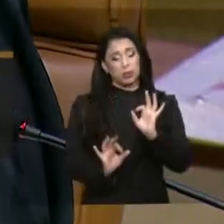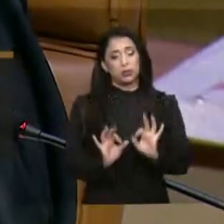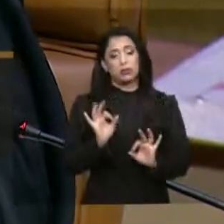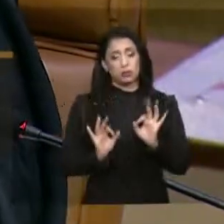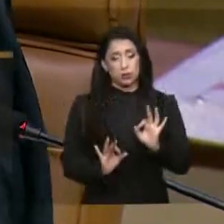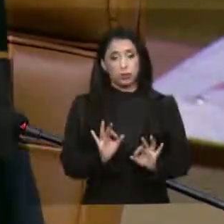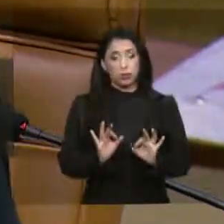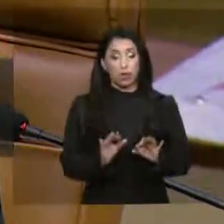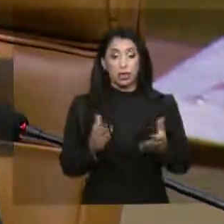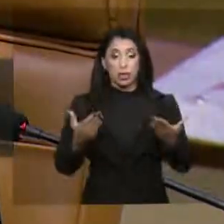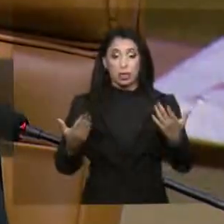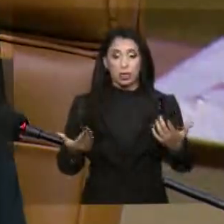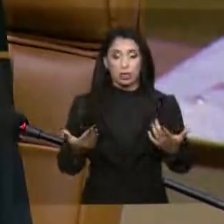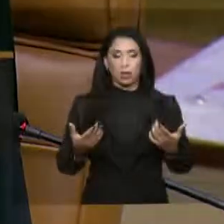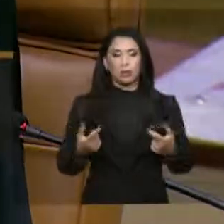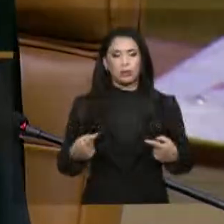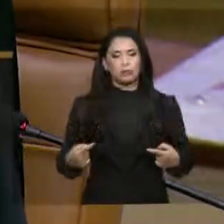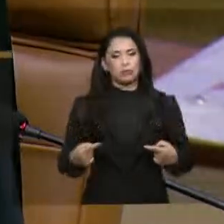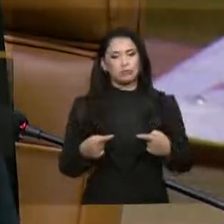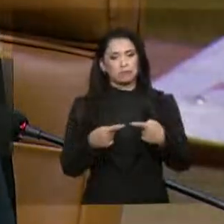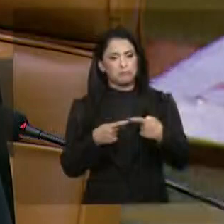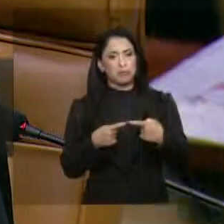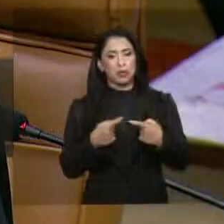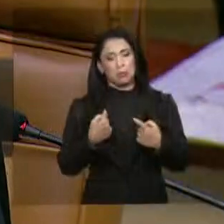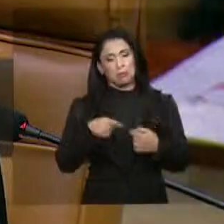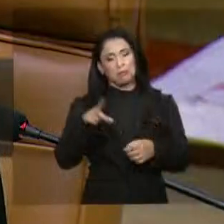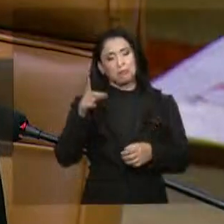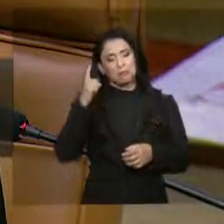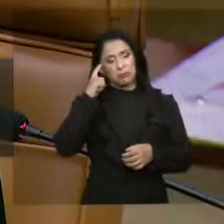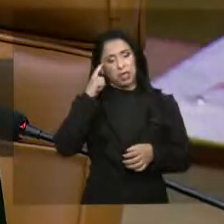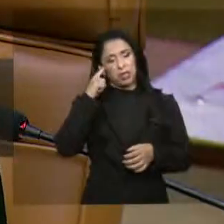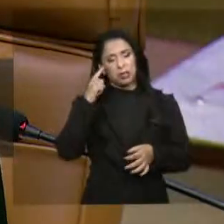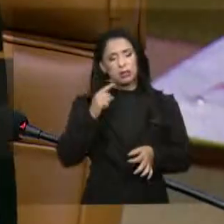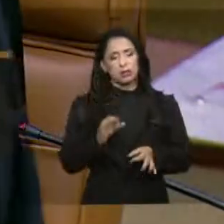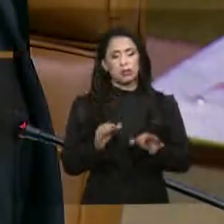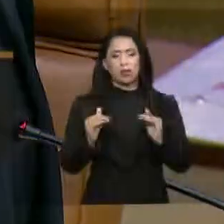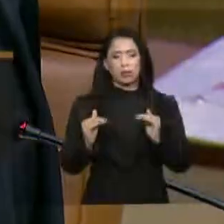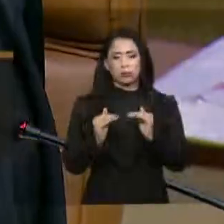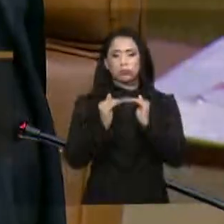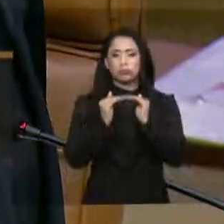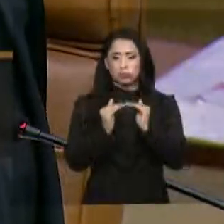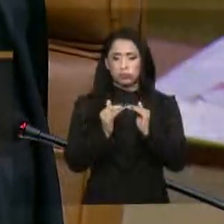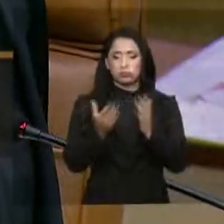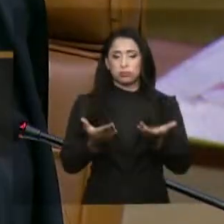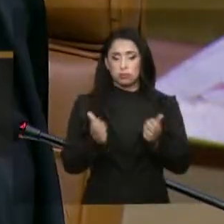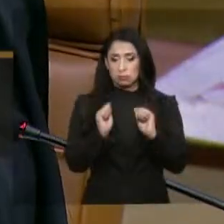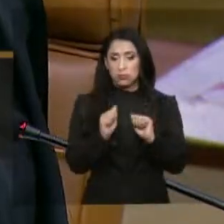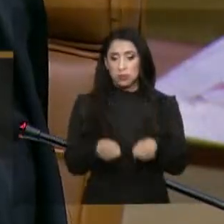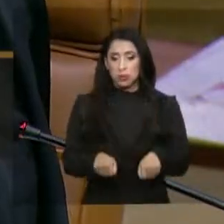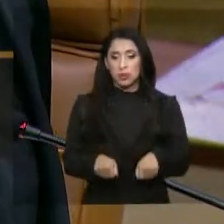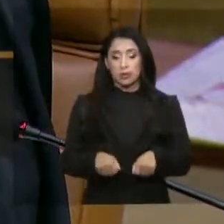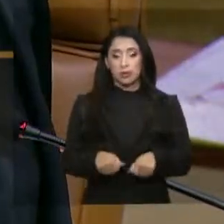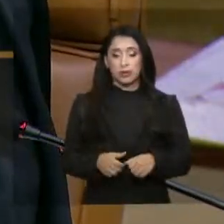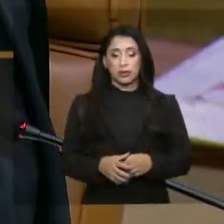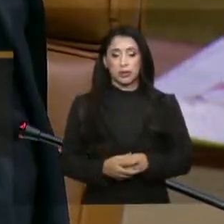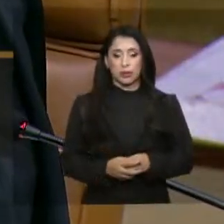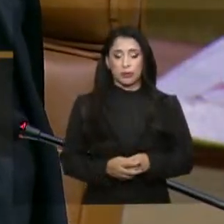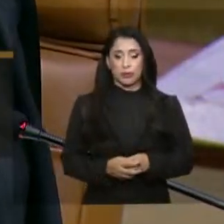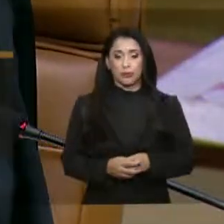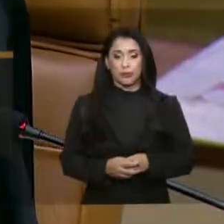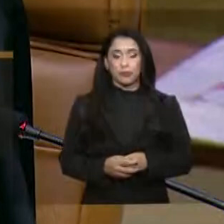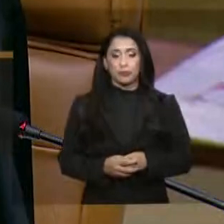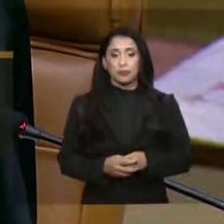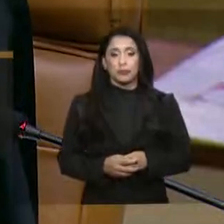Então, o cabimento aqui também me parece plenamente possível. Há no